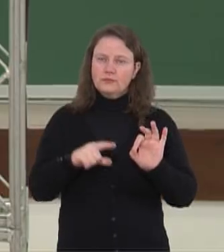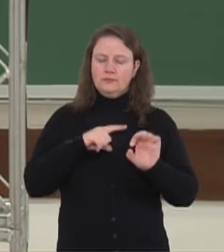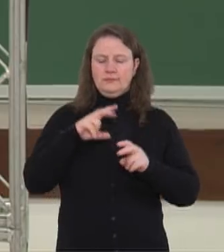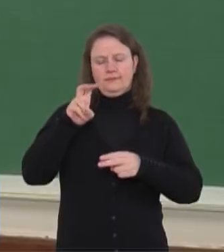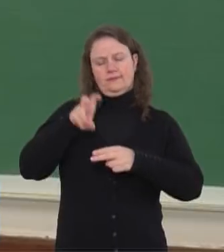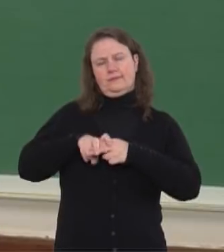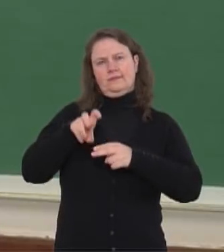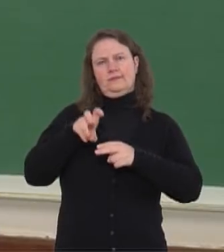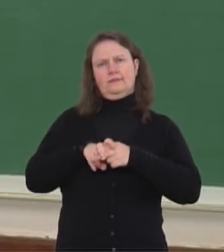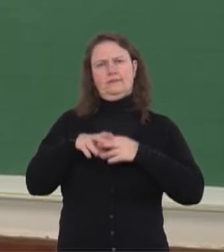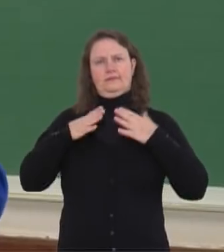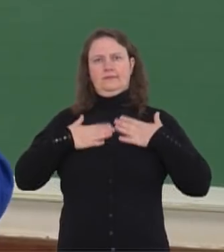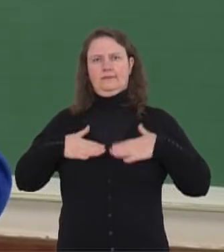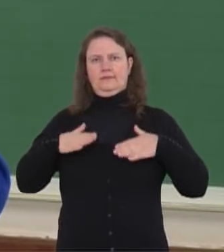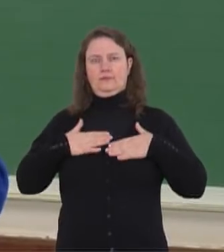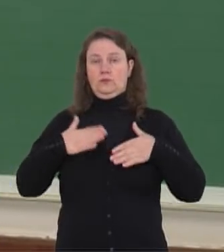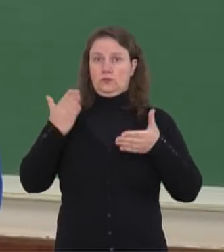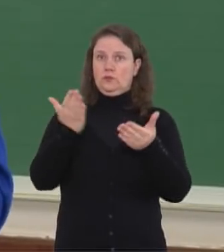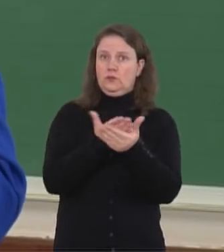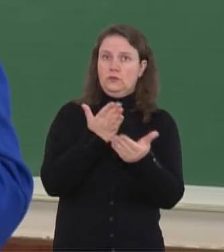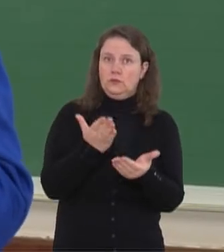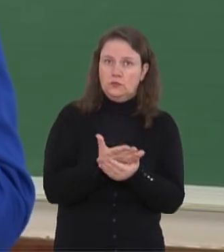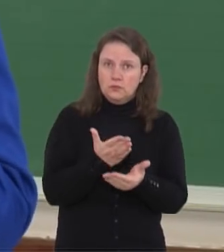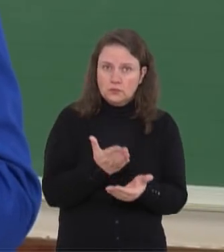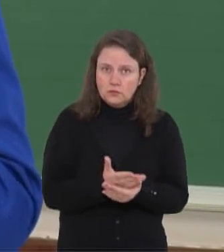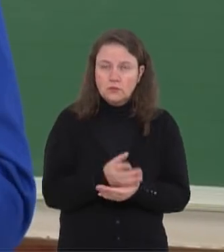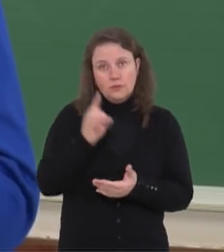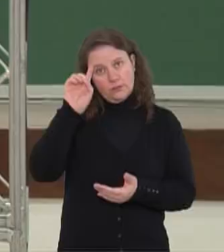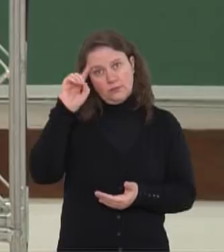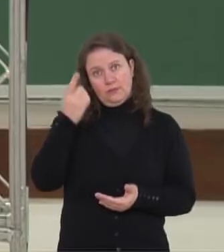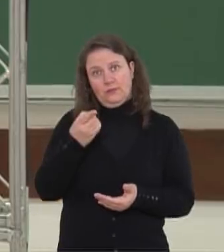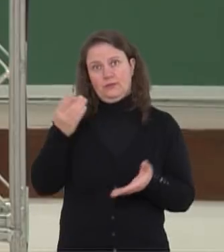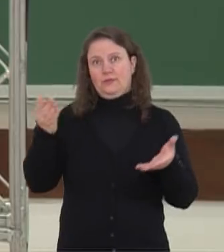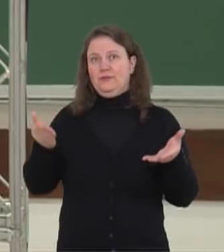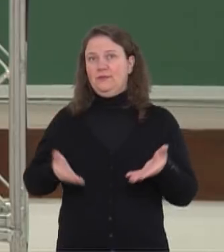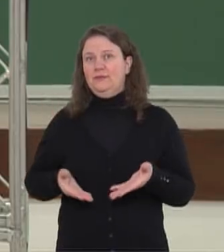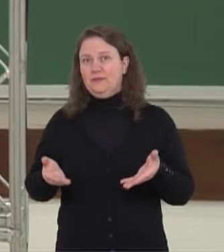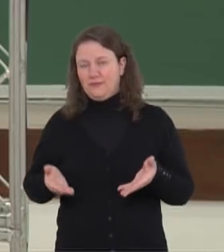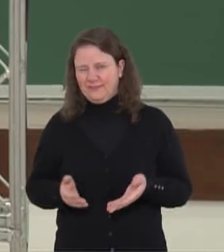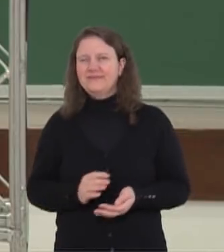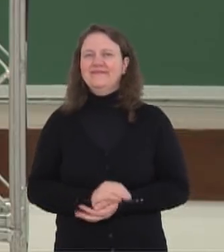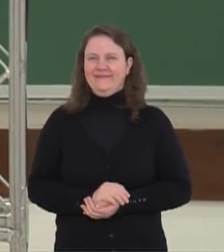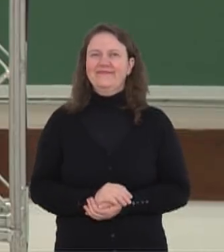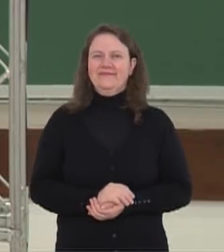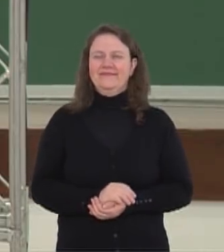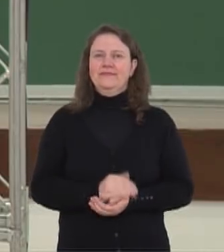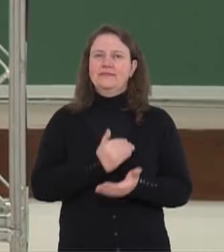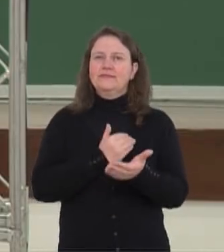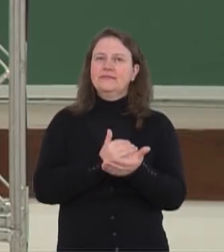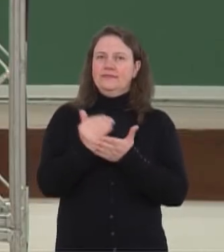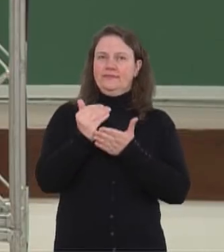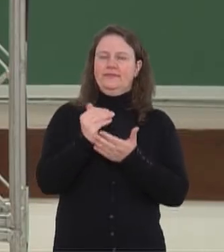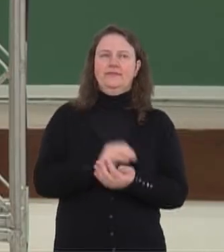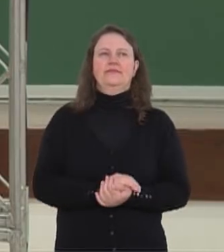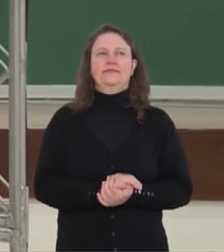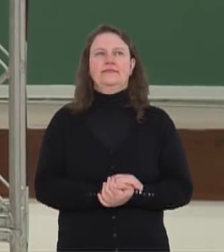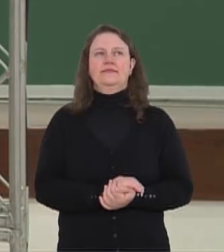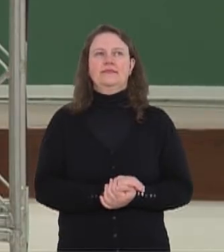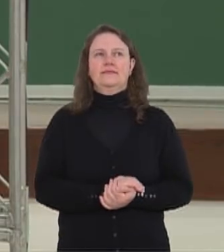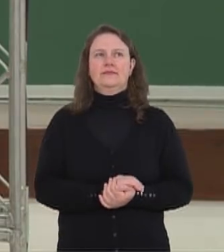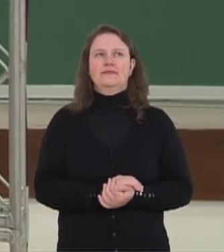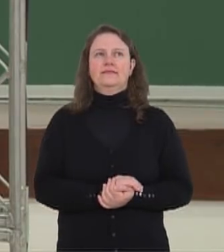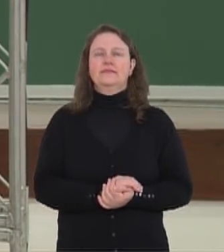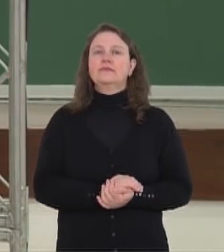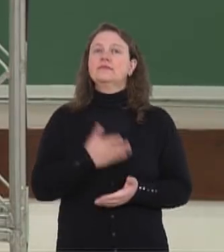sentadinho, confortável, o seu caderninho. Já colocou a data? Aí nós podemos começar, né? Então, vamos lá.